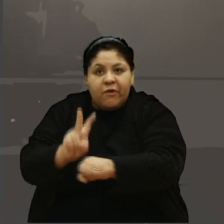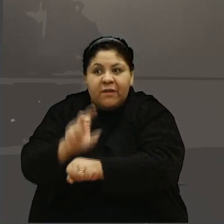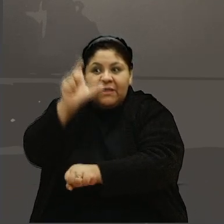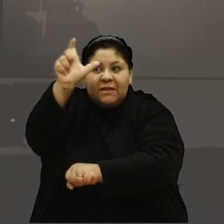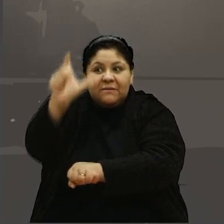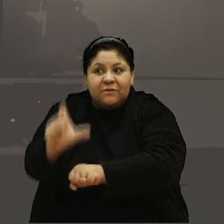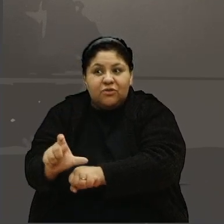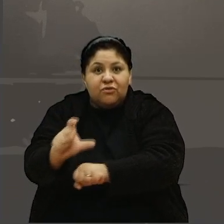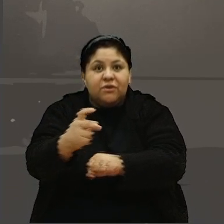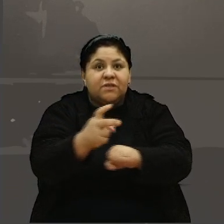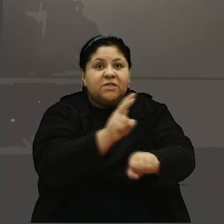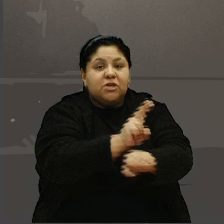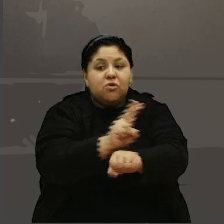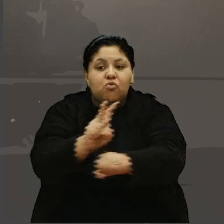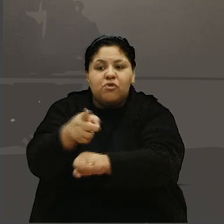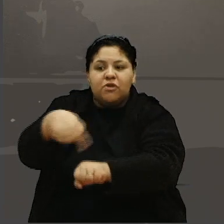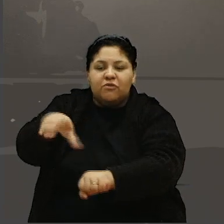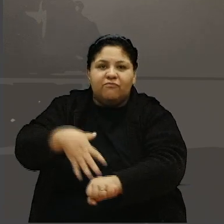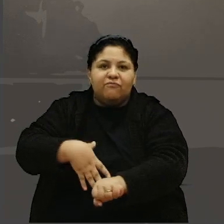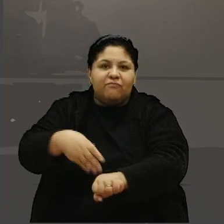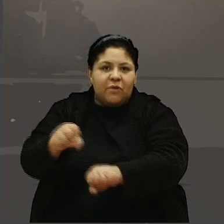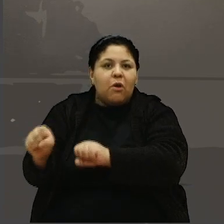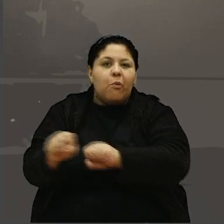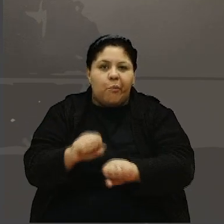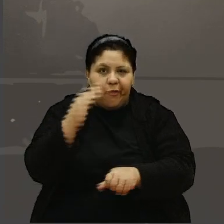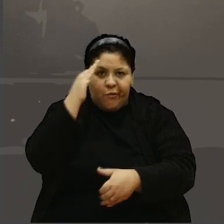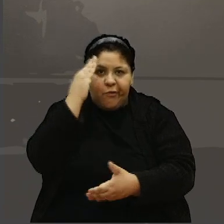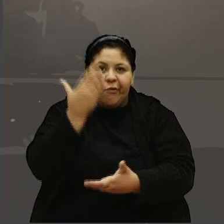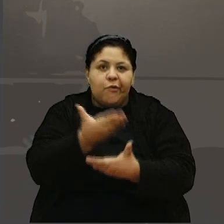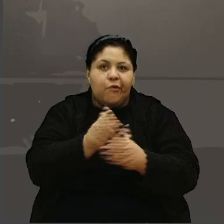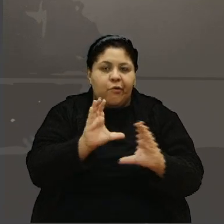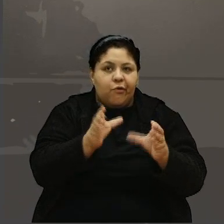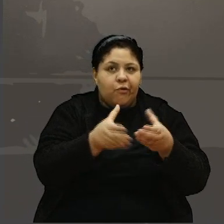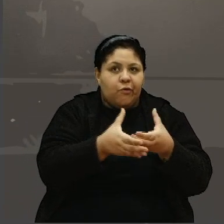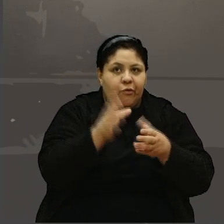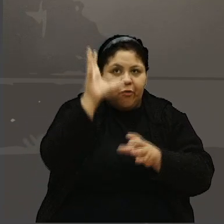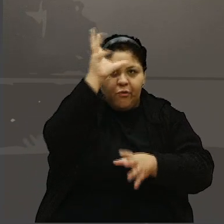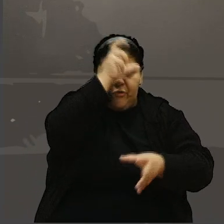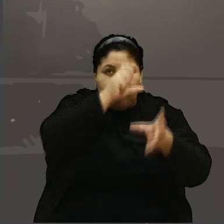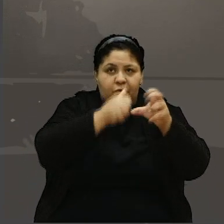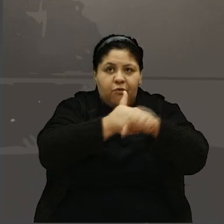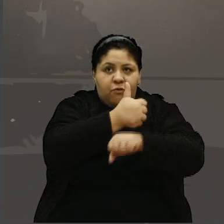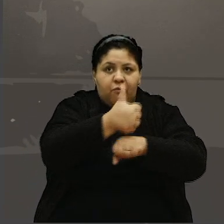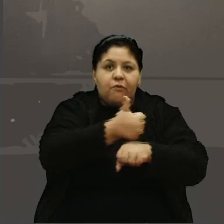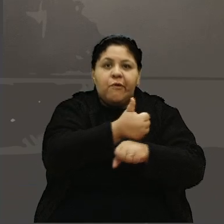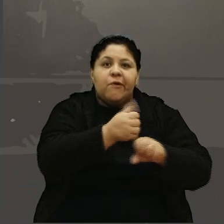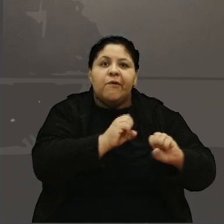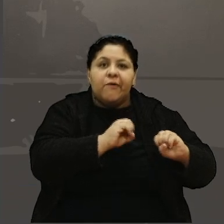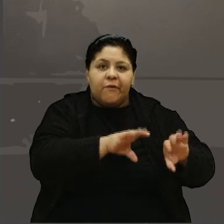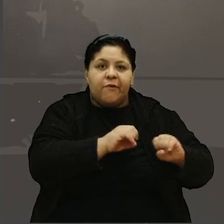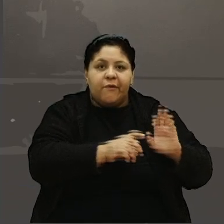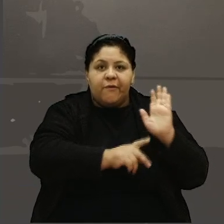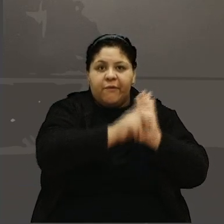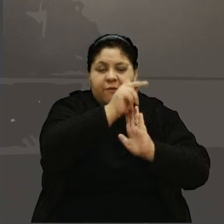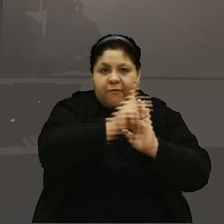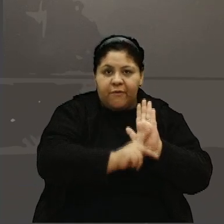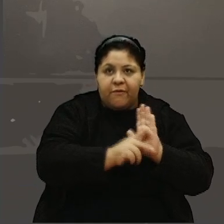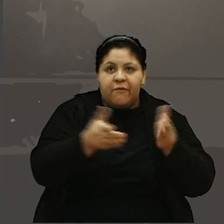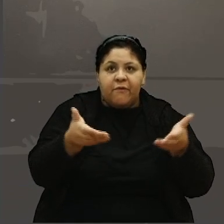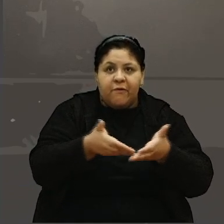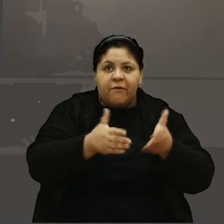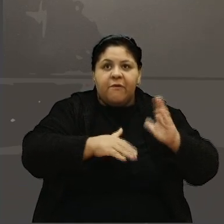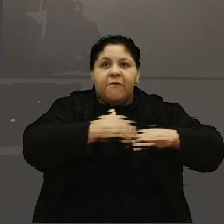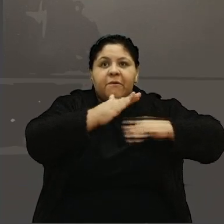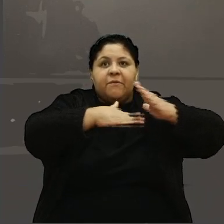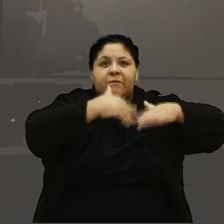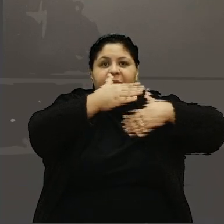das nossas crianças. Então, pode ter certeza que o Núcleo de Aprendizagem aos Profissionais da Educação é um projeto que nós já